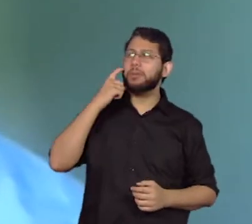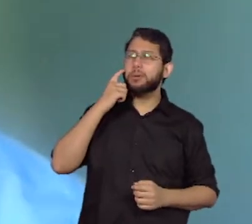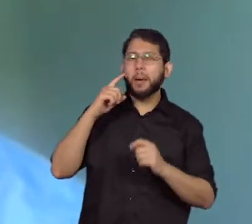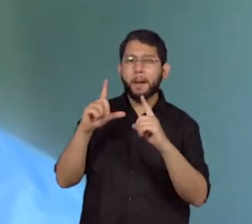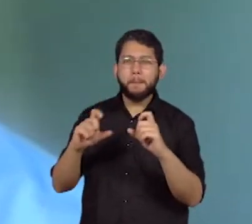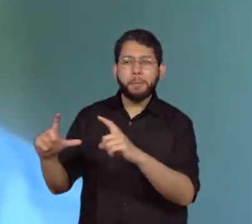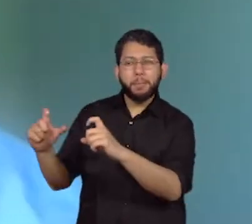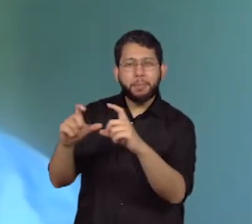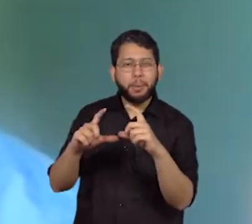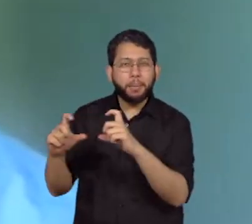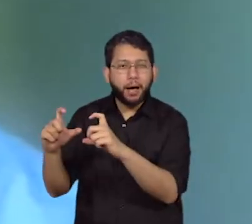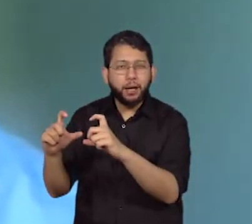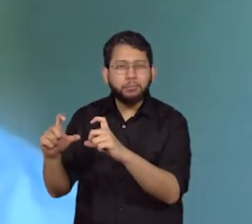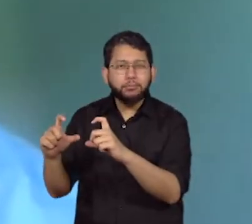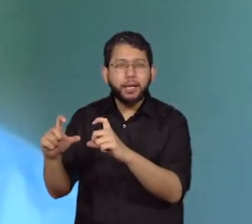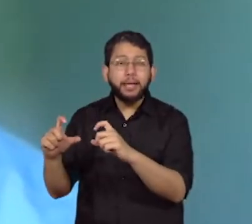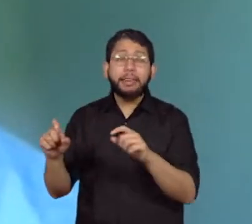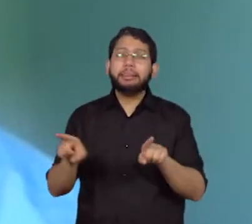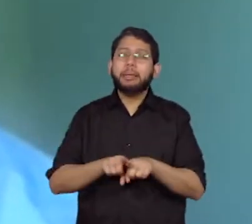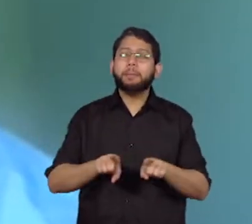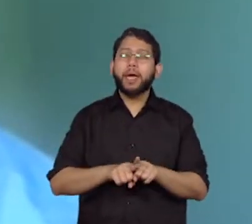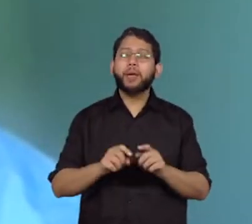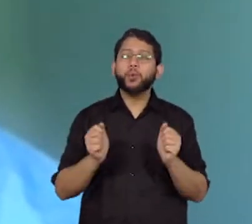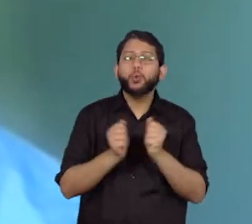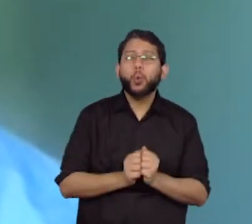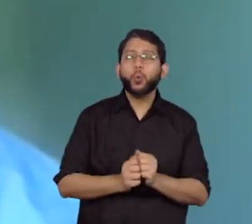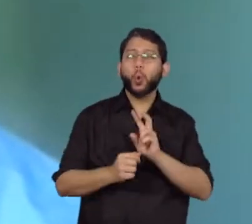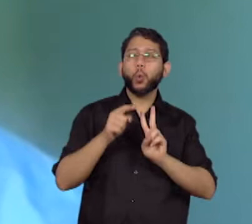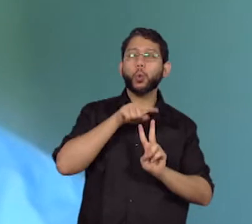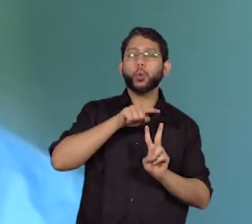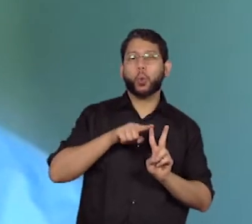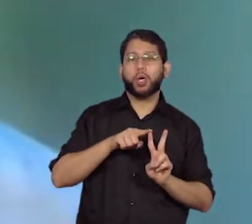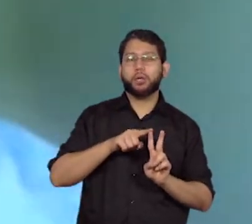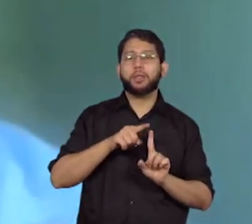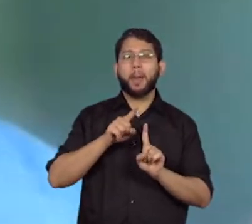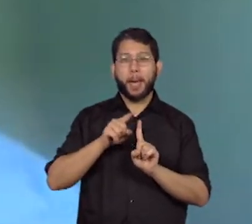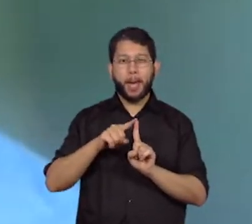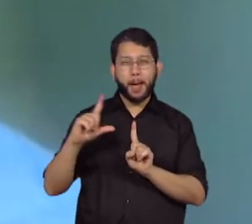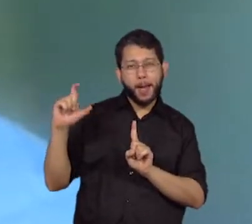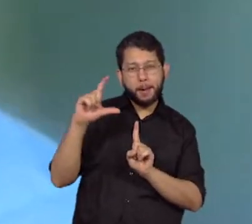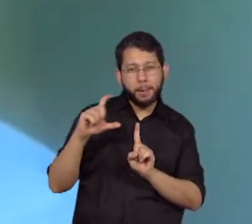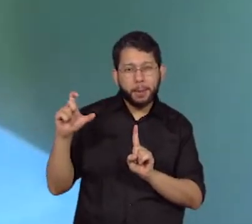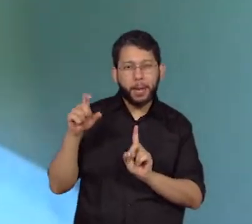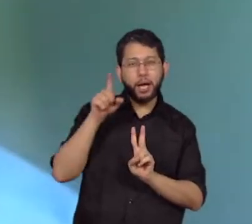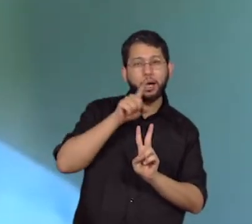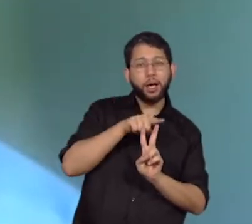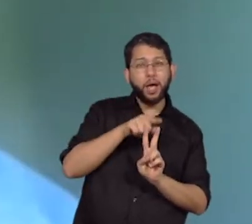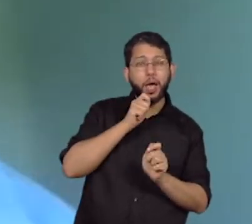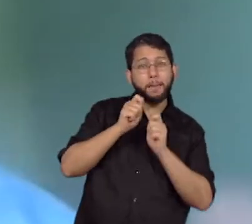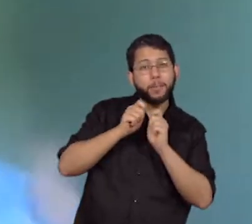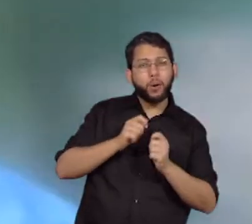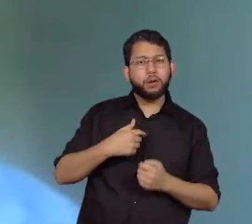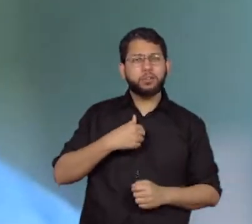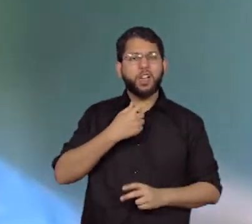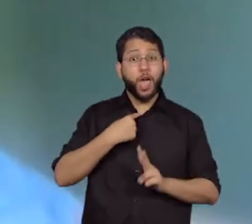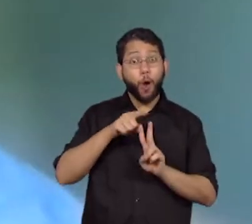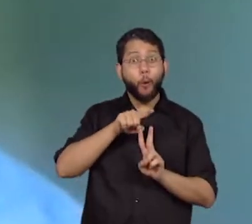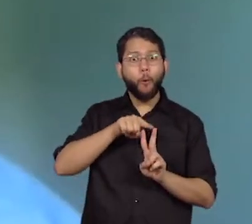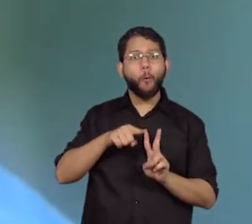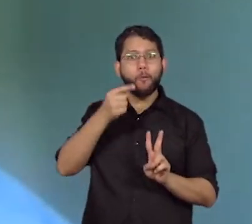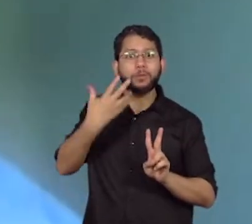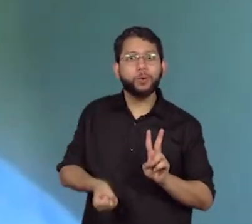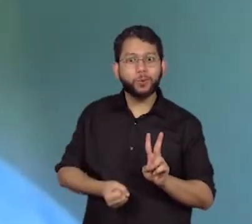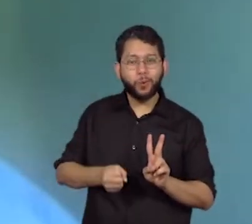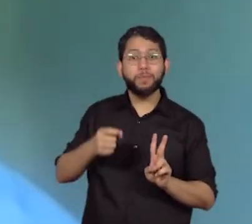bom, com essa oportunidade aí do paparazzi, eu vou virar o repórter paparazzi. Então eu ficava junto com